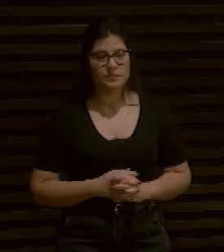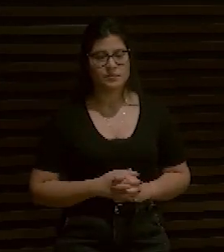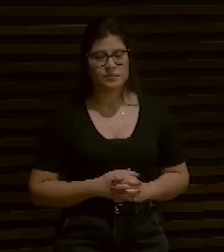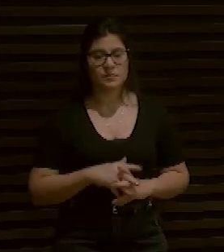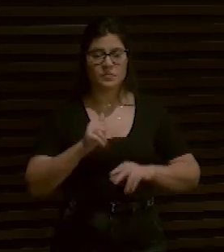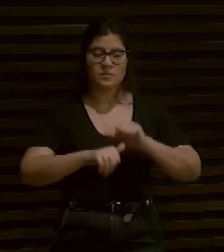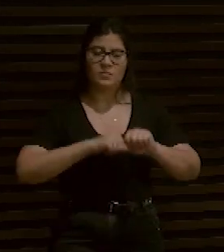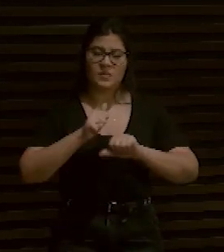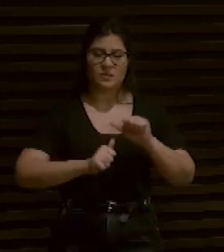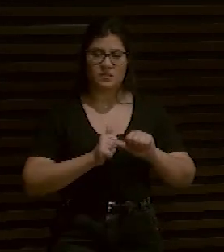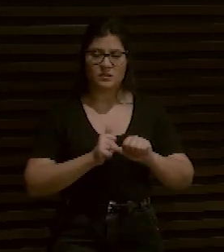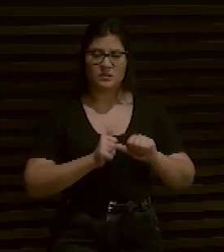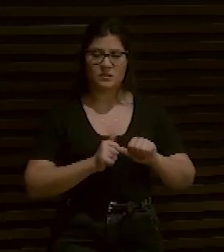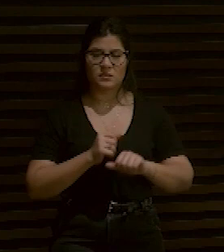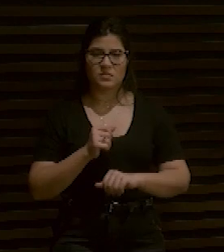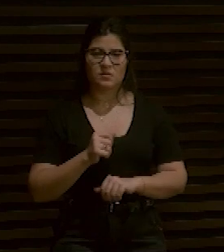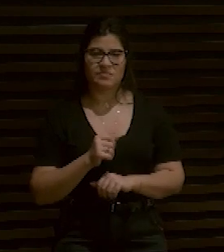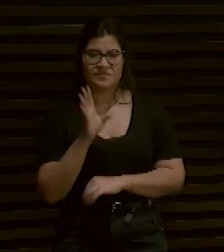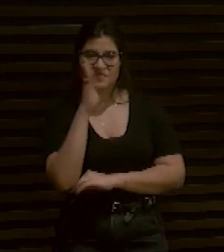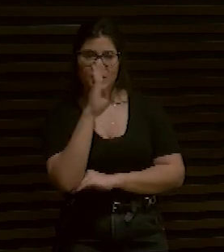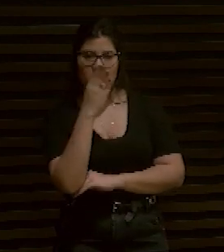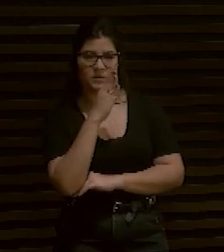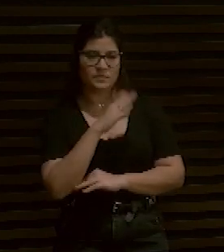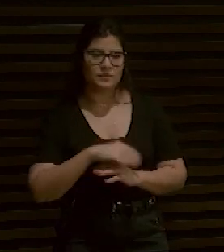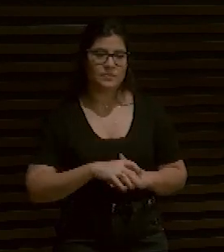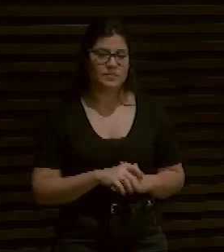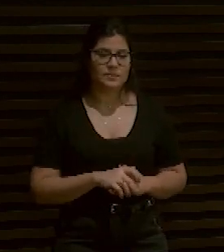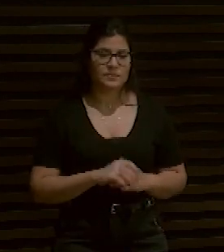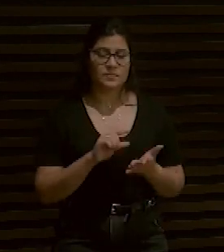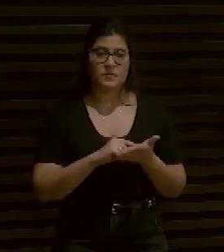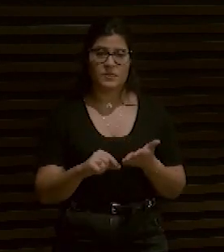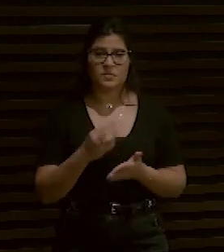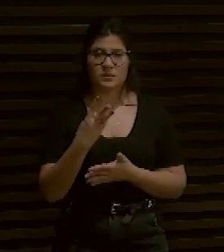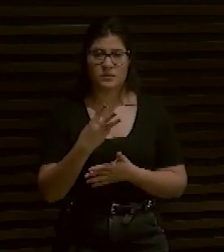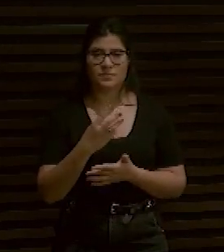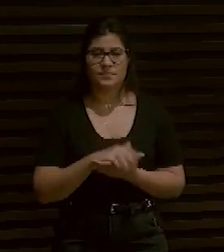mudança vai ser da boca para fora. Versículo 3,